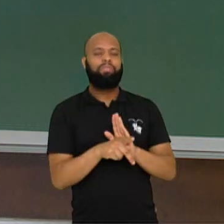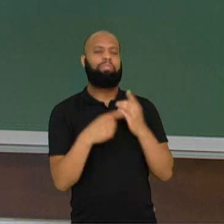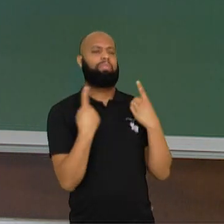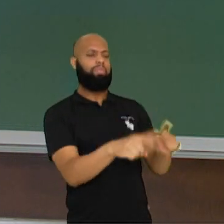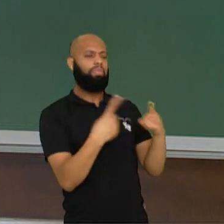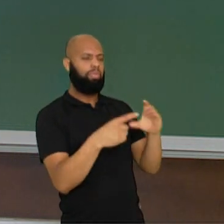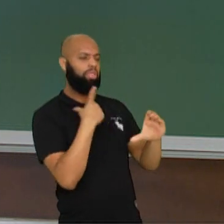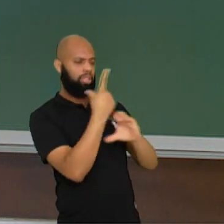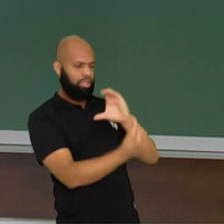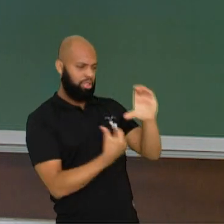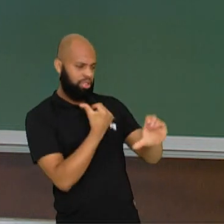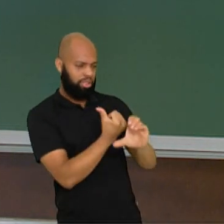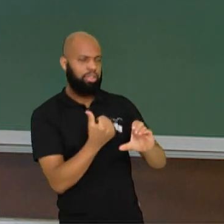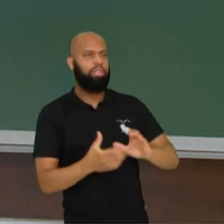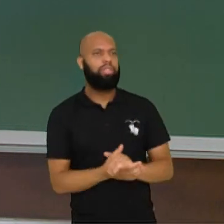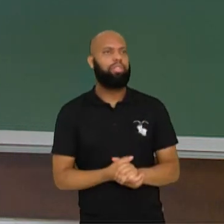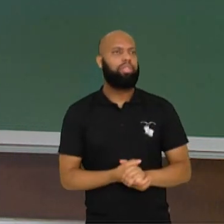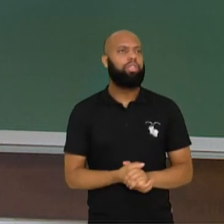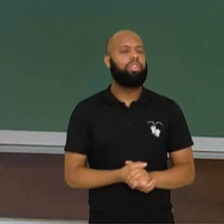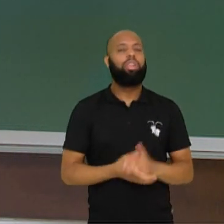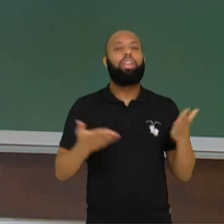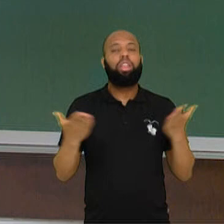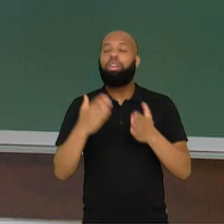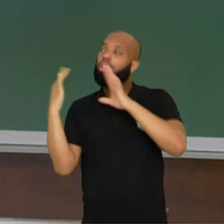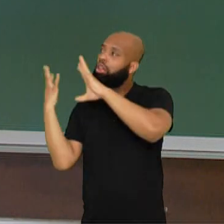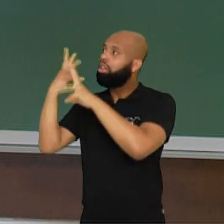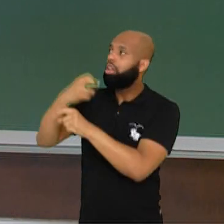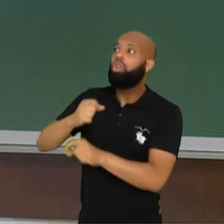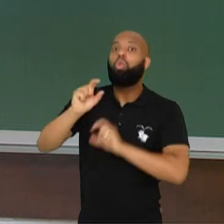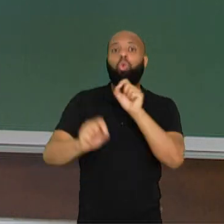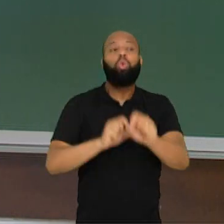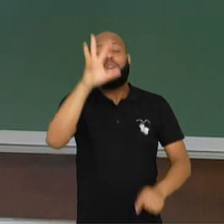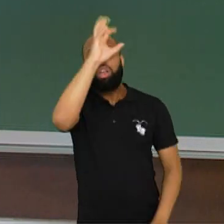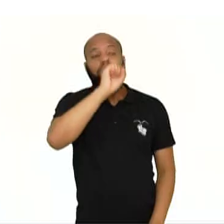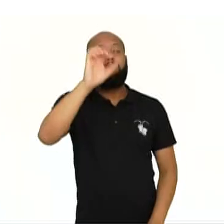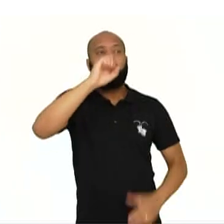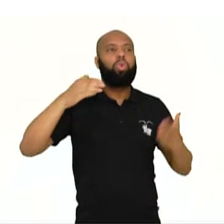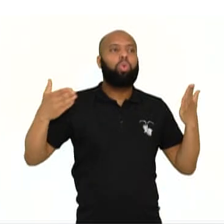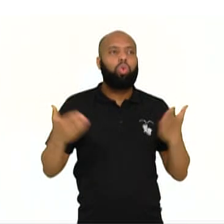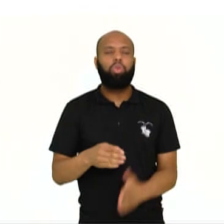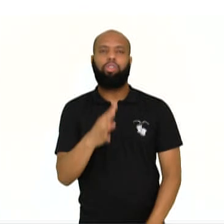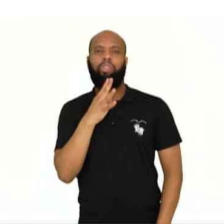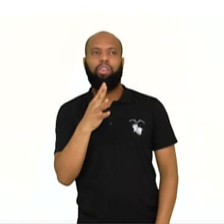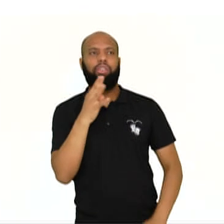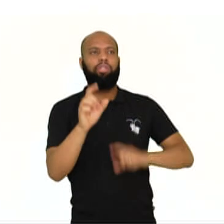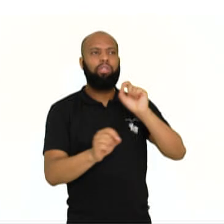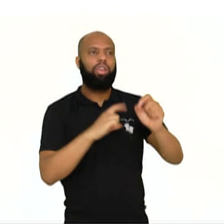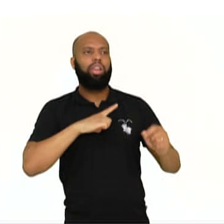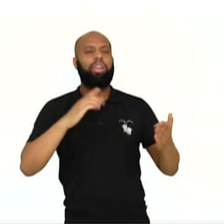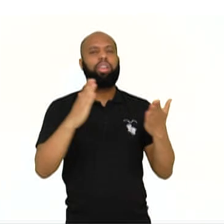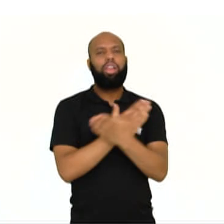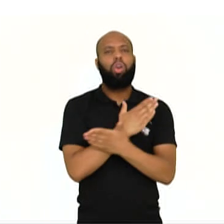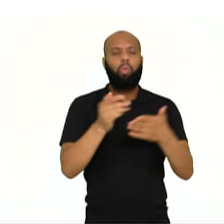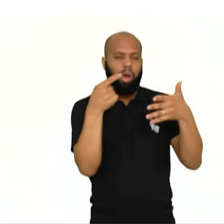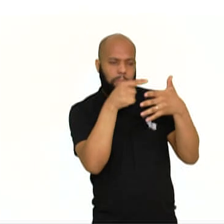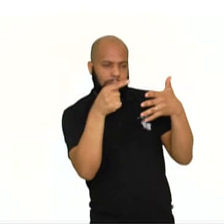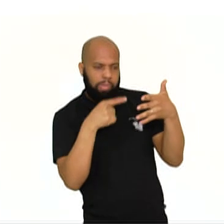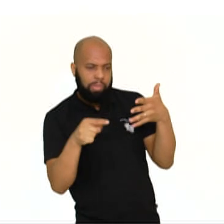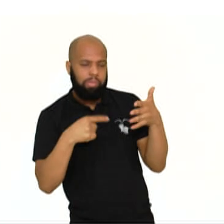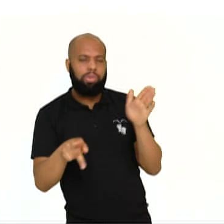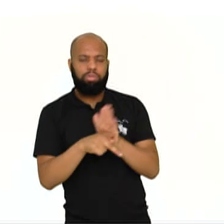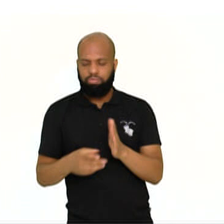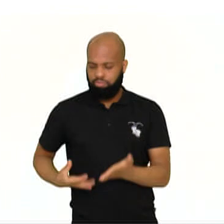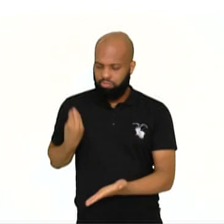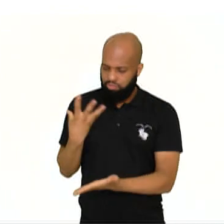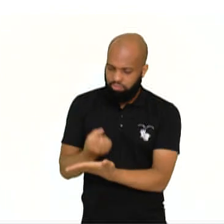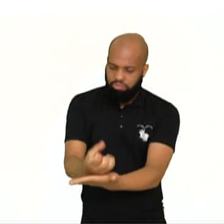capitalismo, ok? Bom, aqui então a nossa revisão da aula de hoje. Hoje conhecemos alguns aspectos biográficos